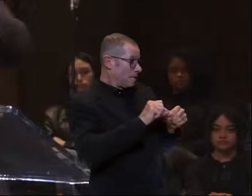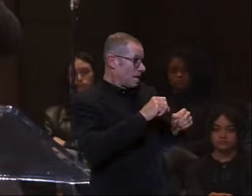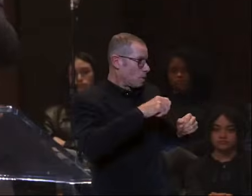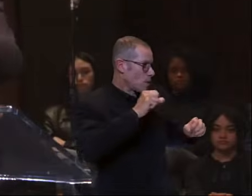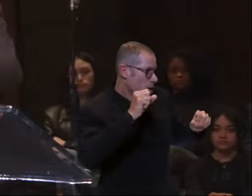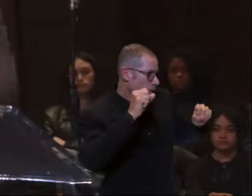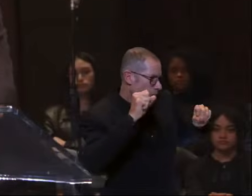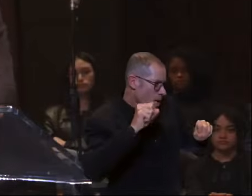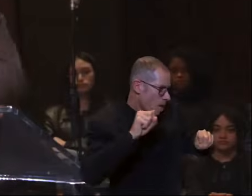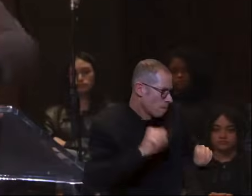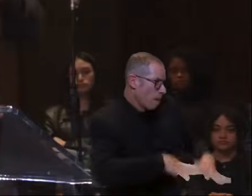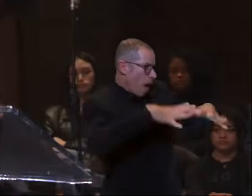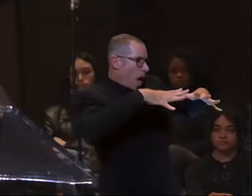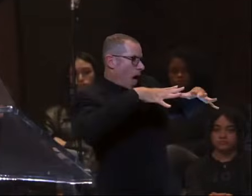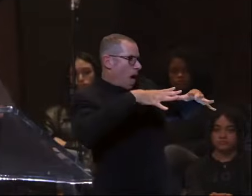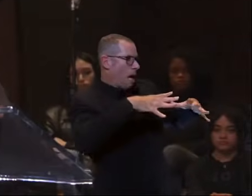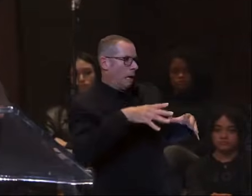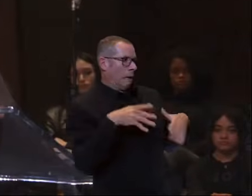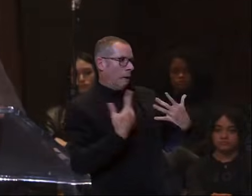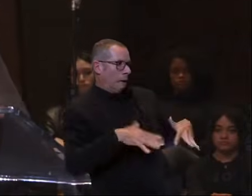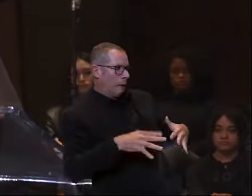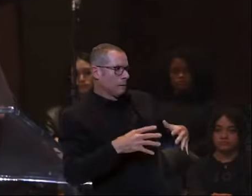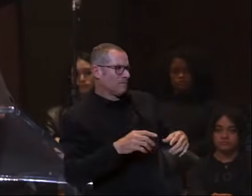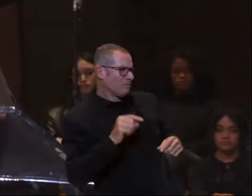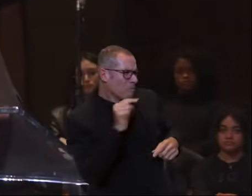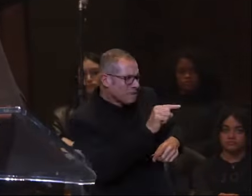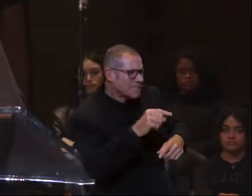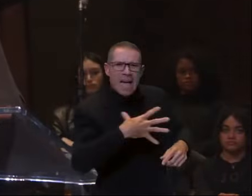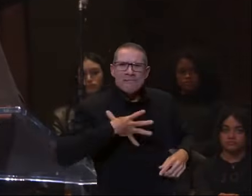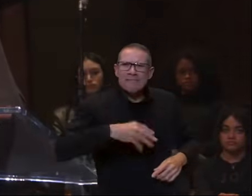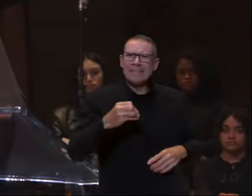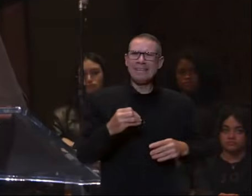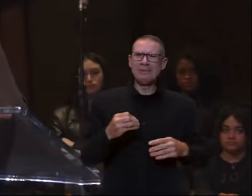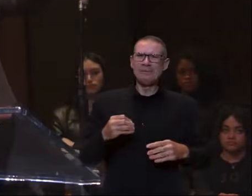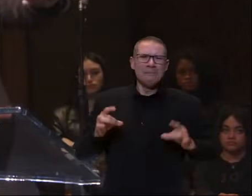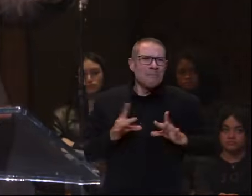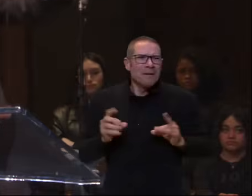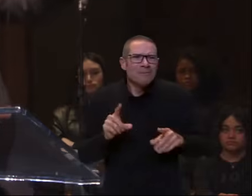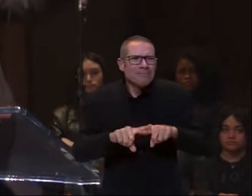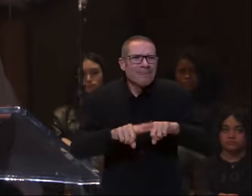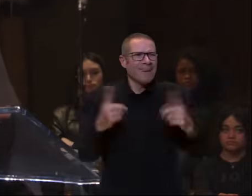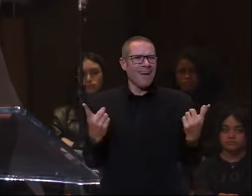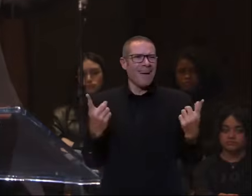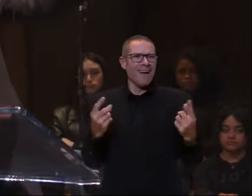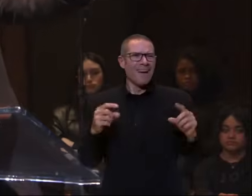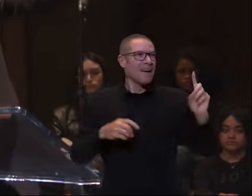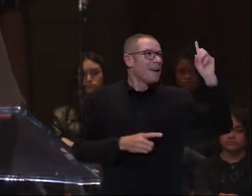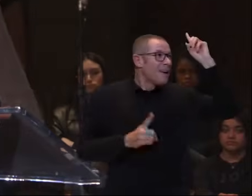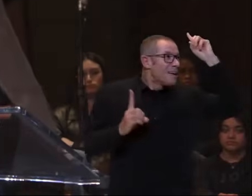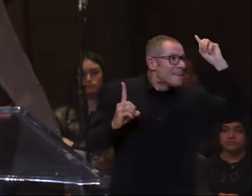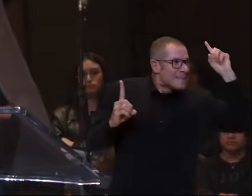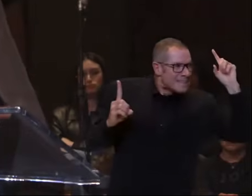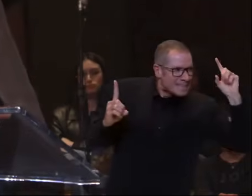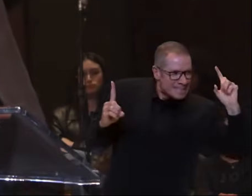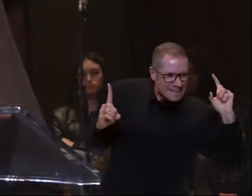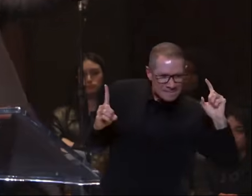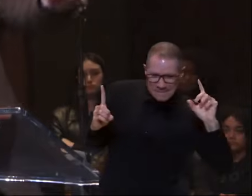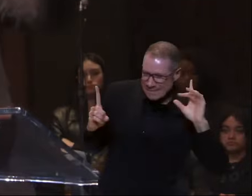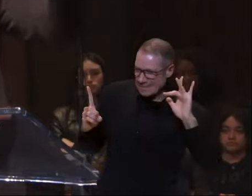mim. Ah, porque eu recebi uma carta e vai dizer: meu irmão, você é filho. A Bíblia está dizendo: o inimigo não